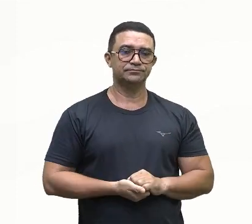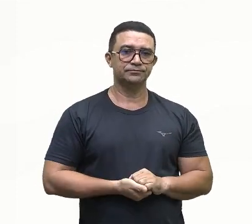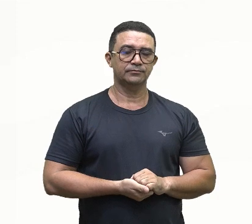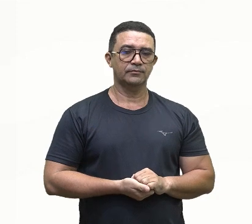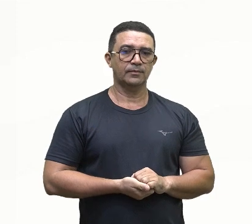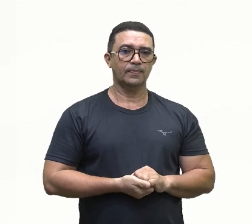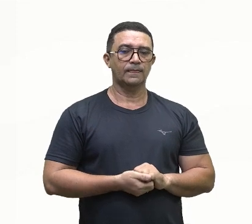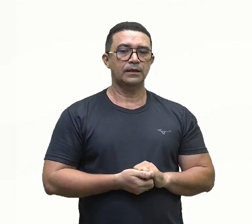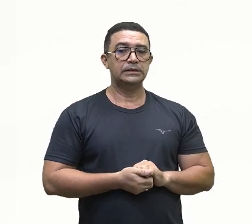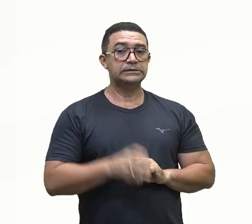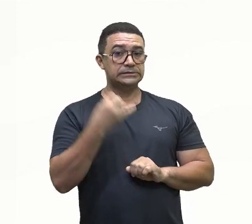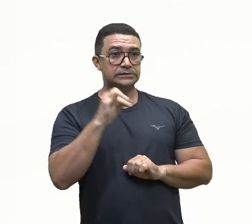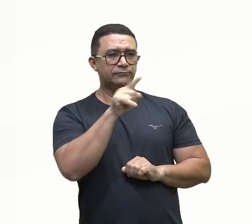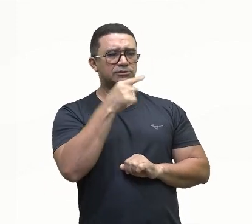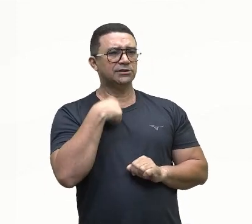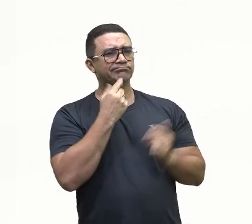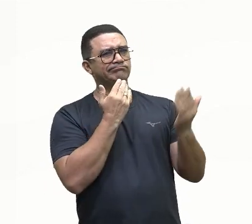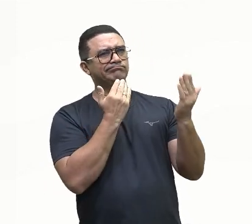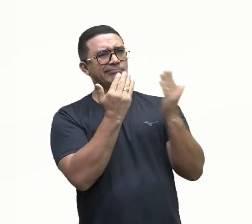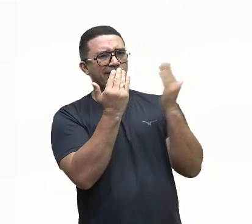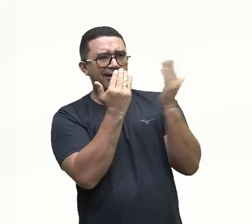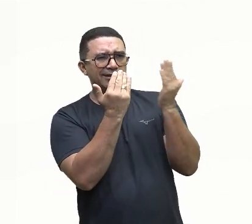Quando você analisa,